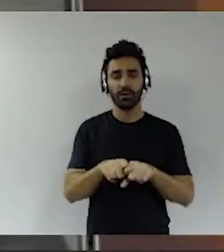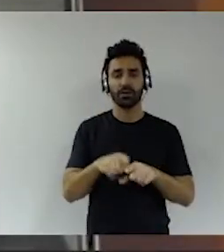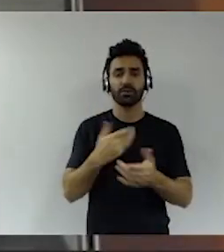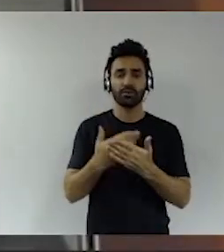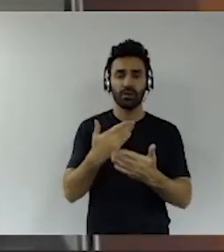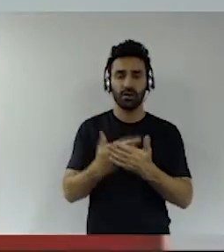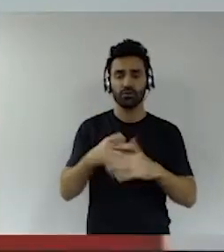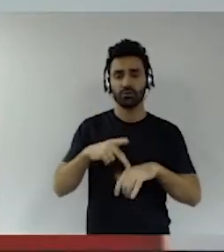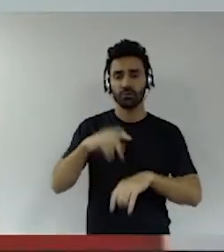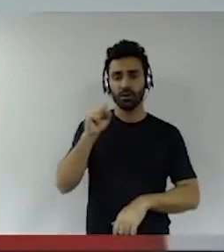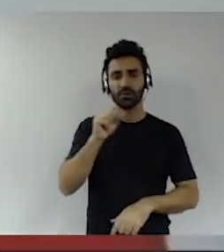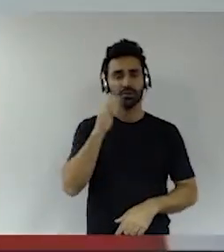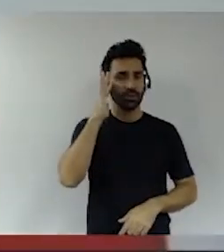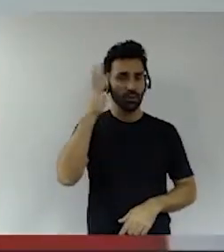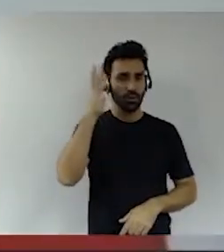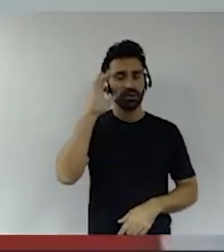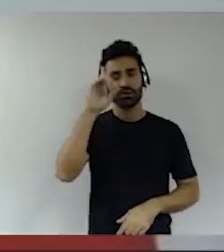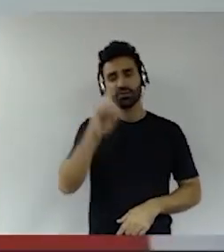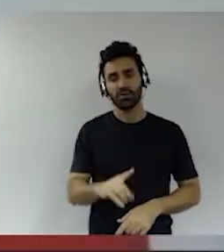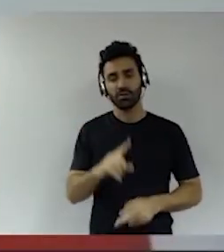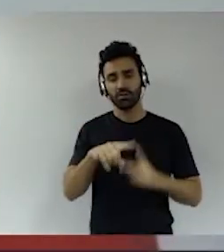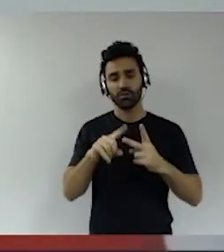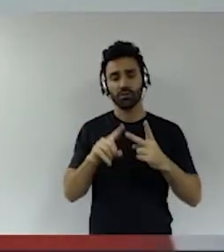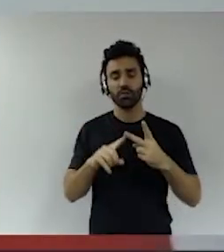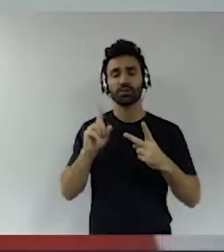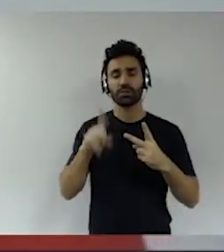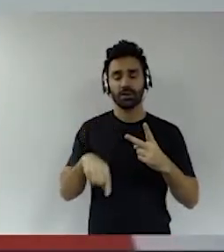1 em Teoria de Direito e 2 em Direito